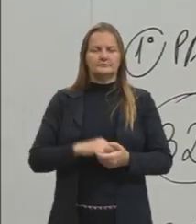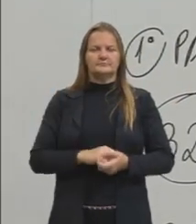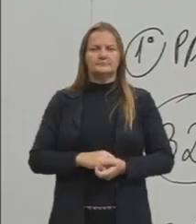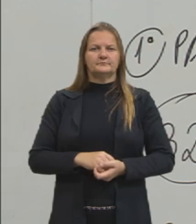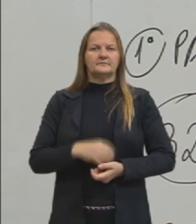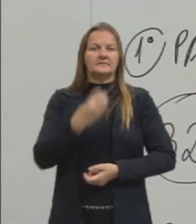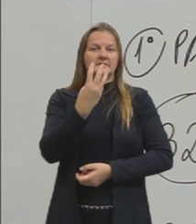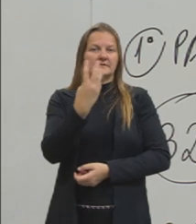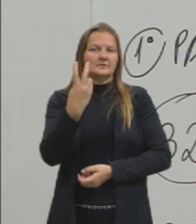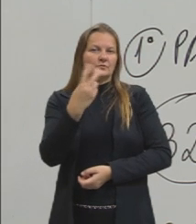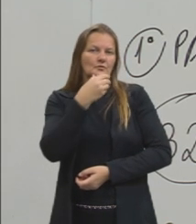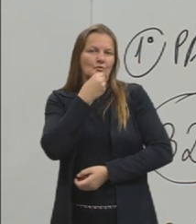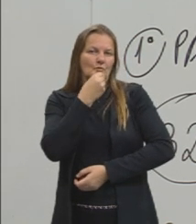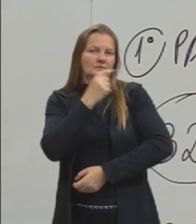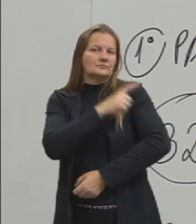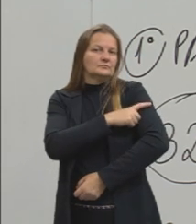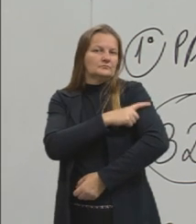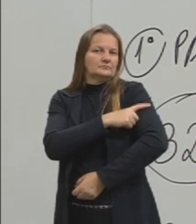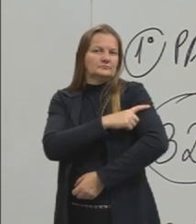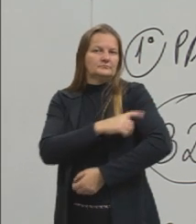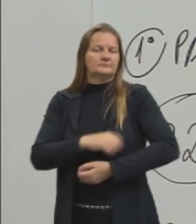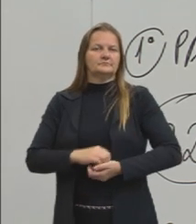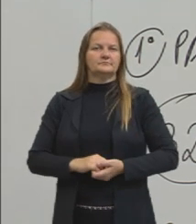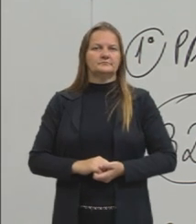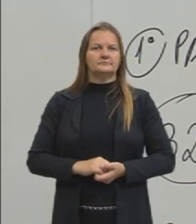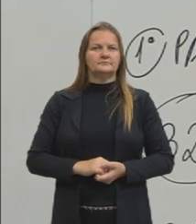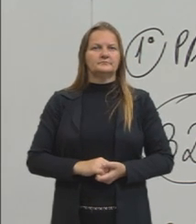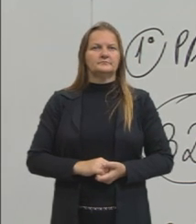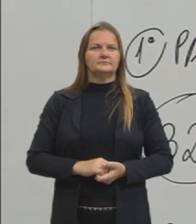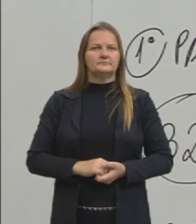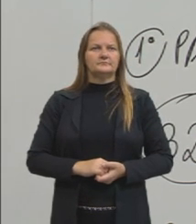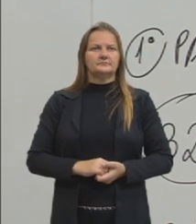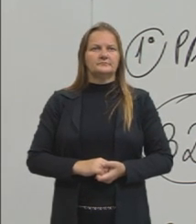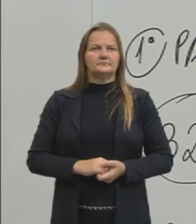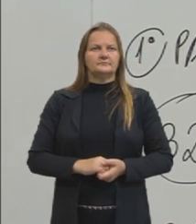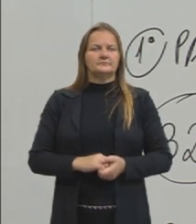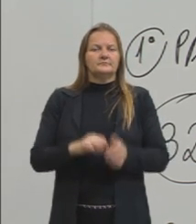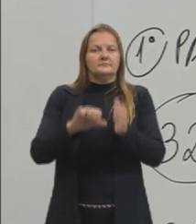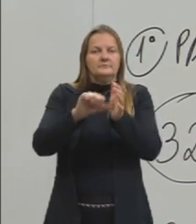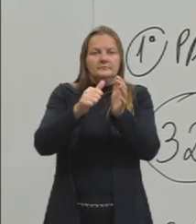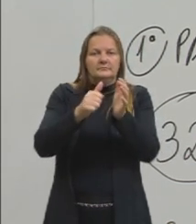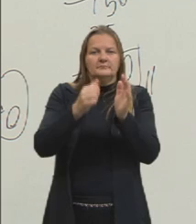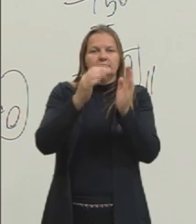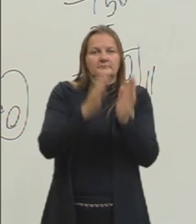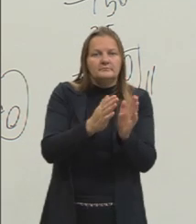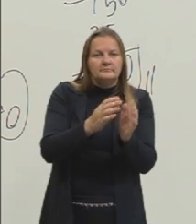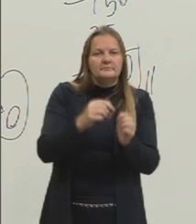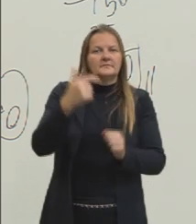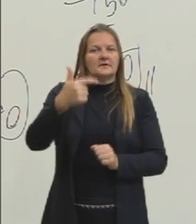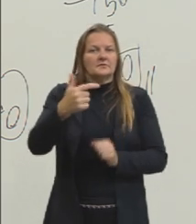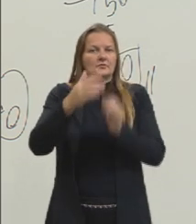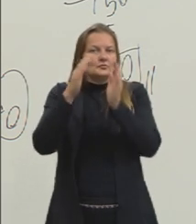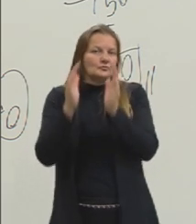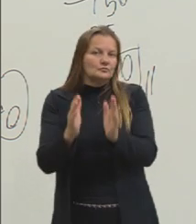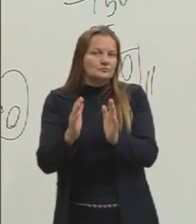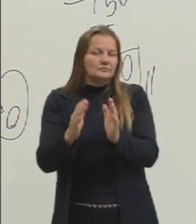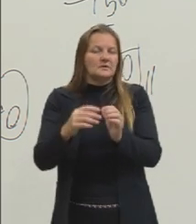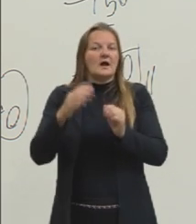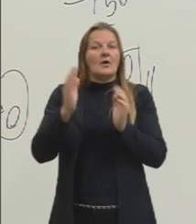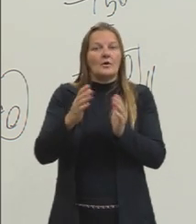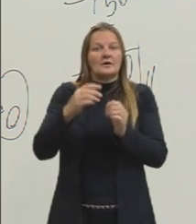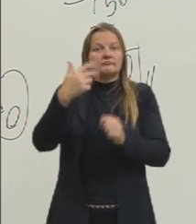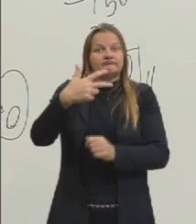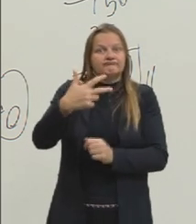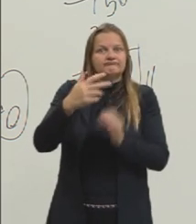1ª série bom então nós fizemos o primeiro primeira etapa o primeiro passo o segundo passo Vamos